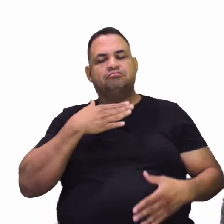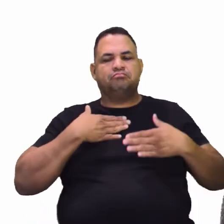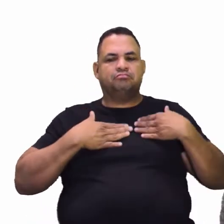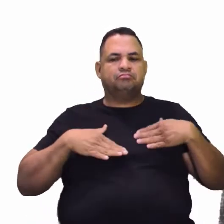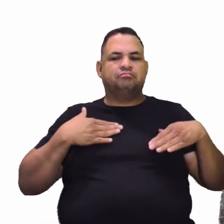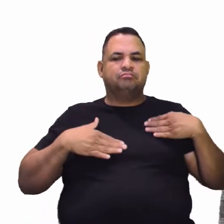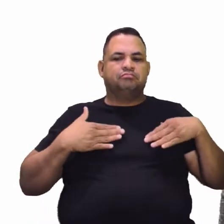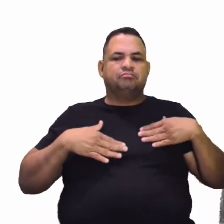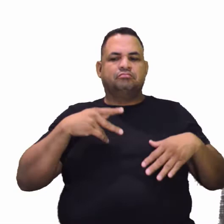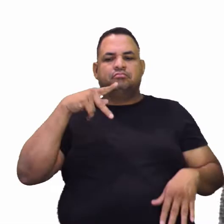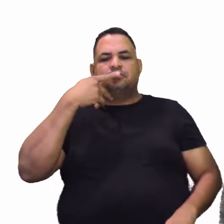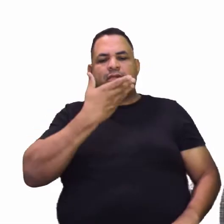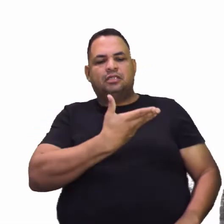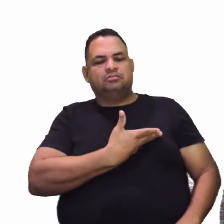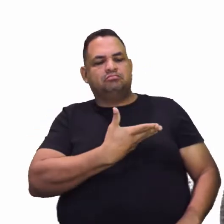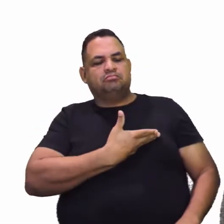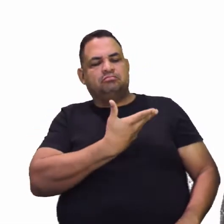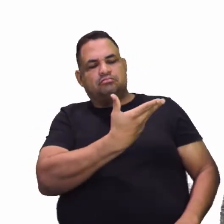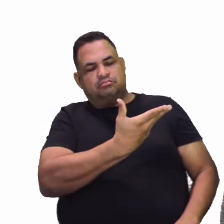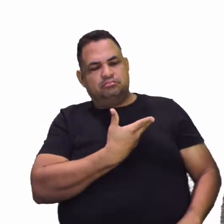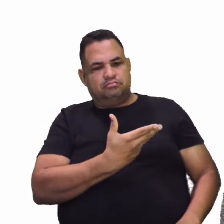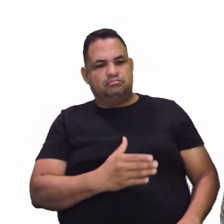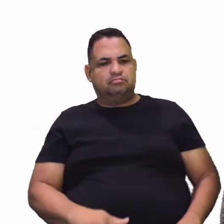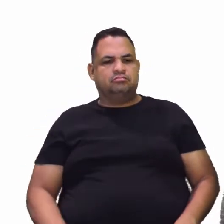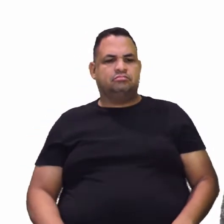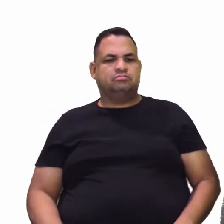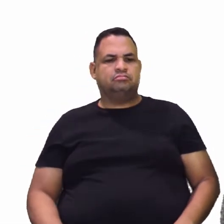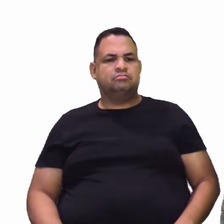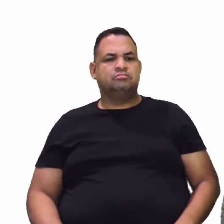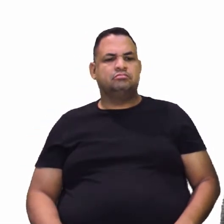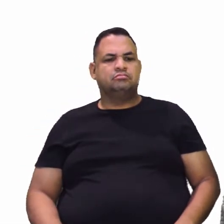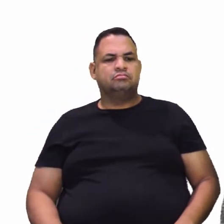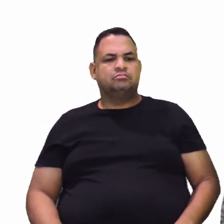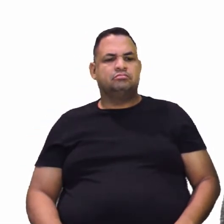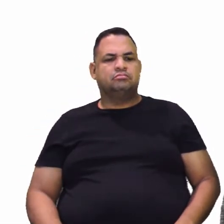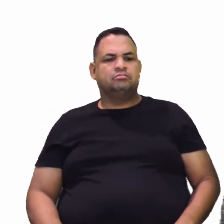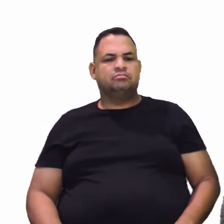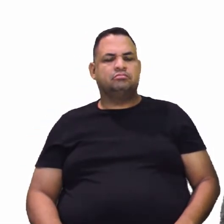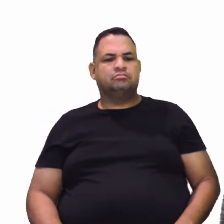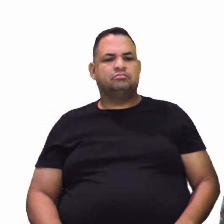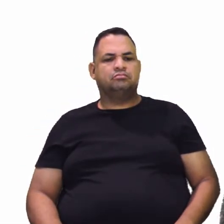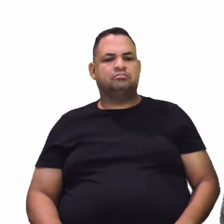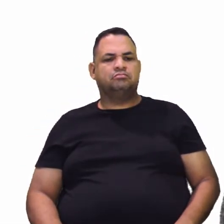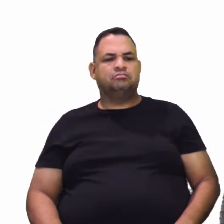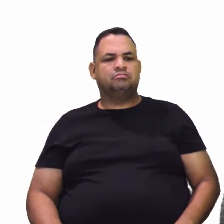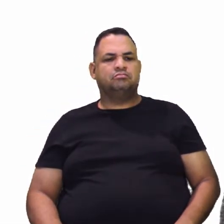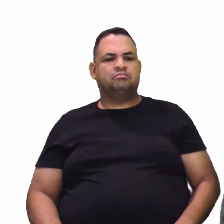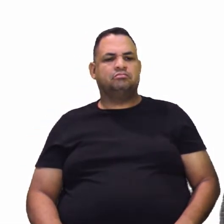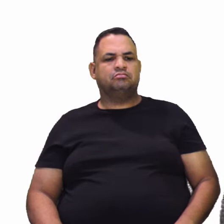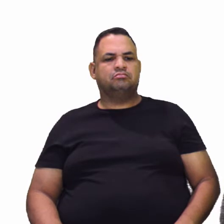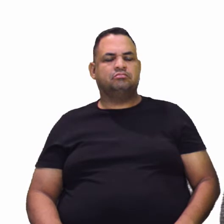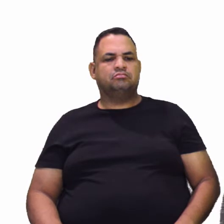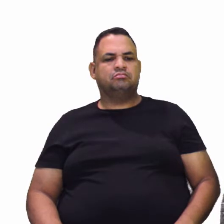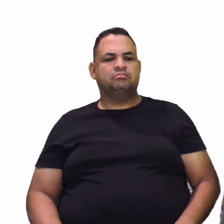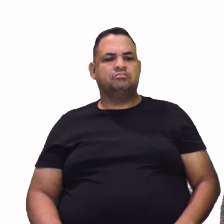tranquilo aqui, falando com o amigo, eu posso falar, you work here? You work here sem o do.